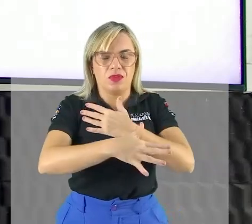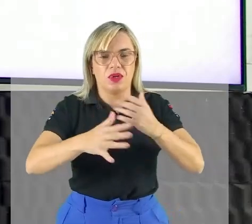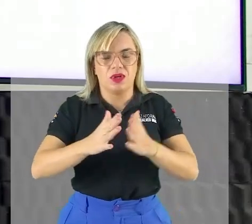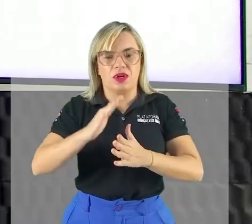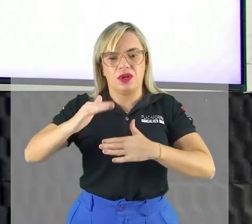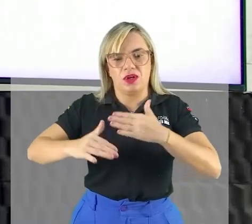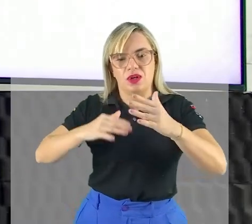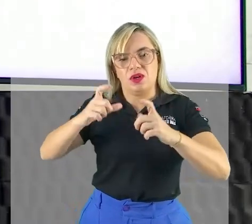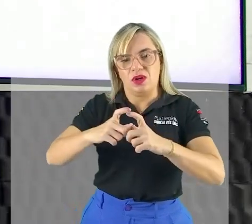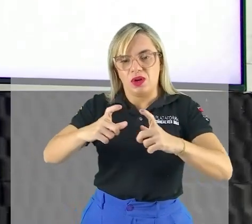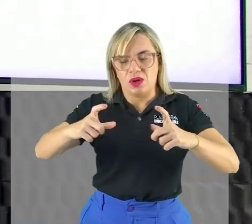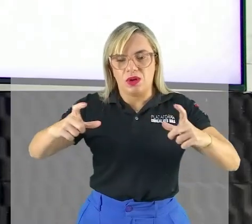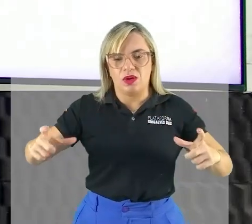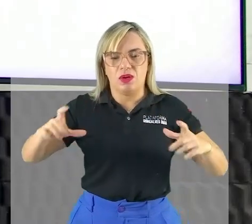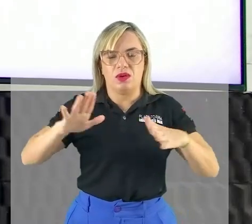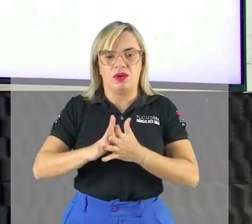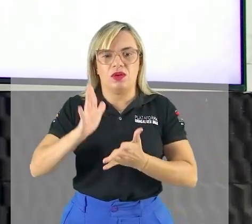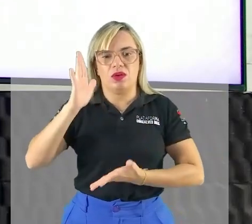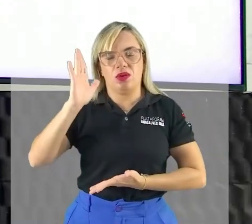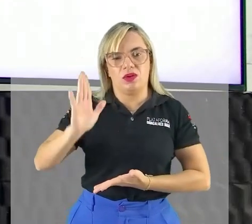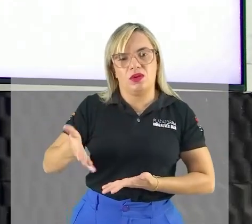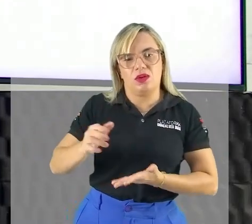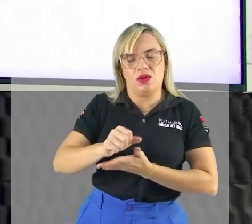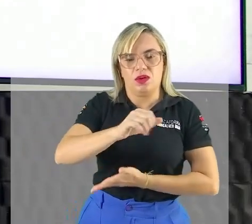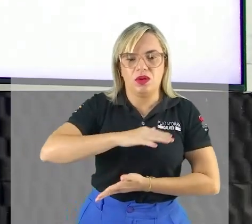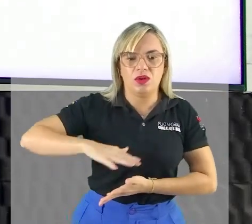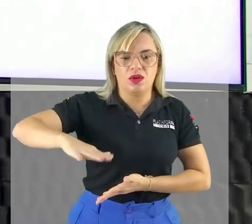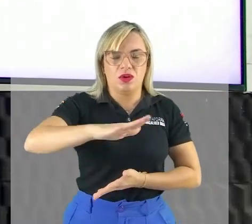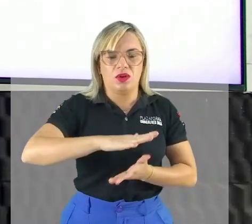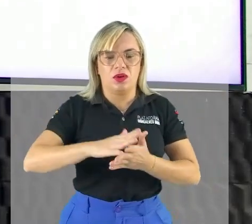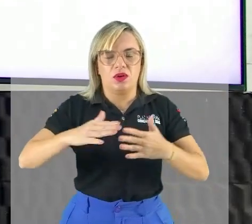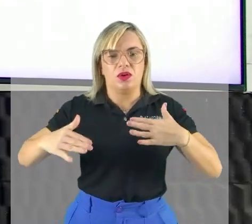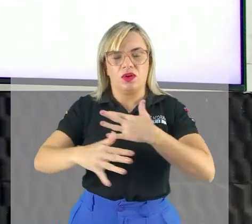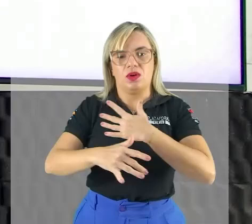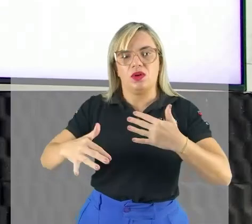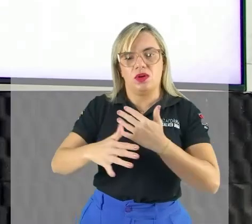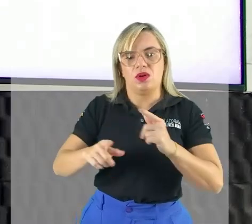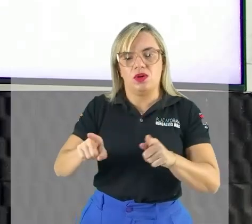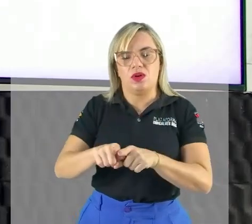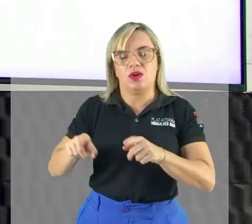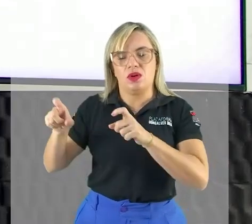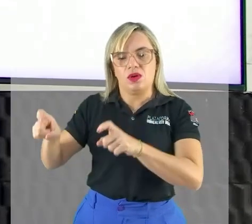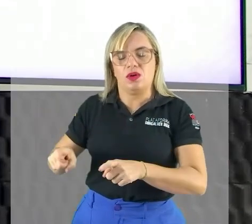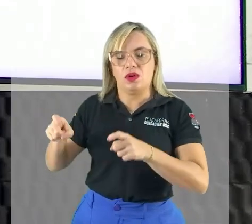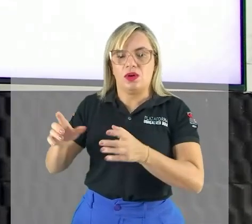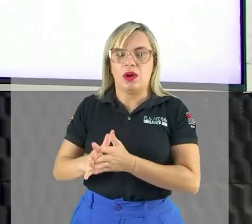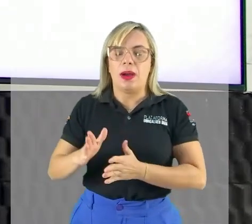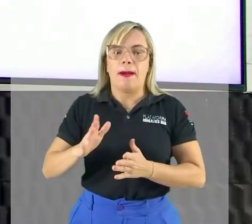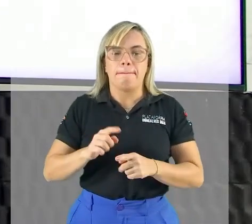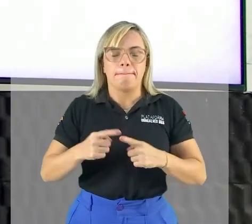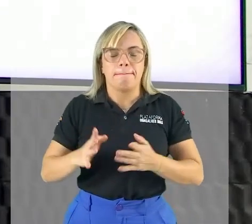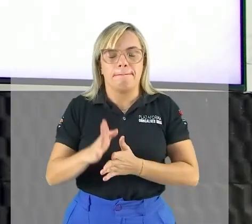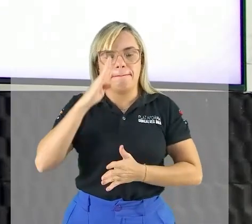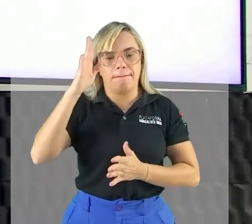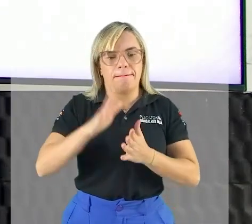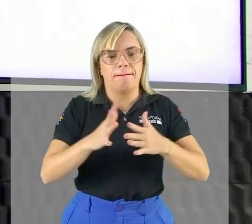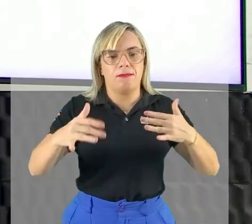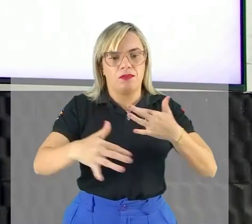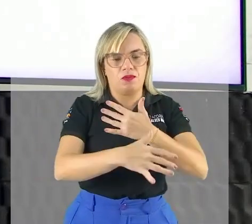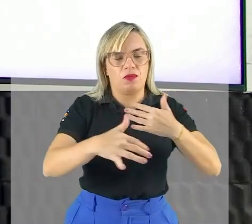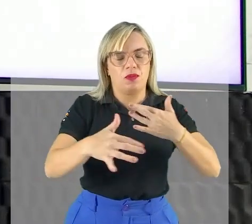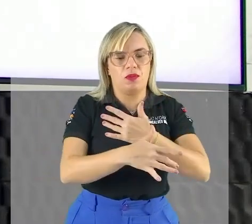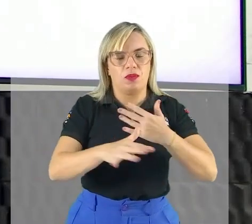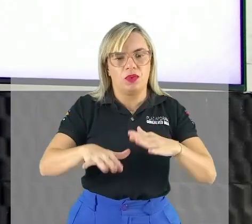de fato já eh as as áreas urbanas rurais também mas provavelmente urbanas Então já havia uma